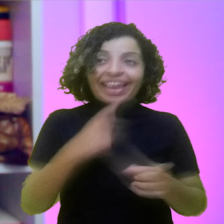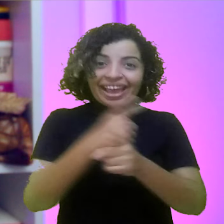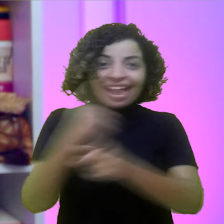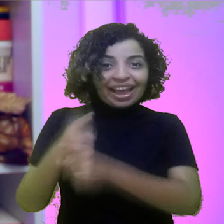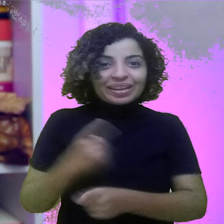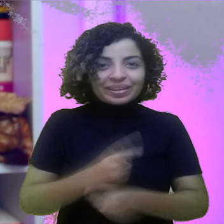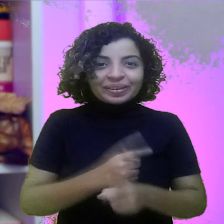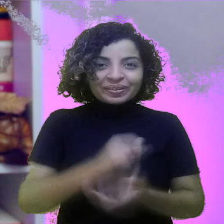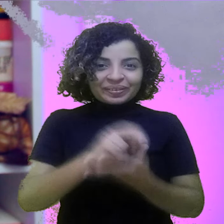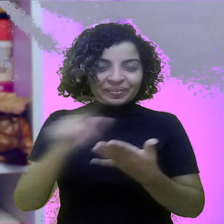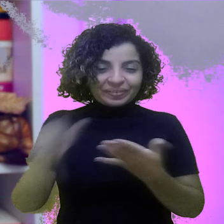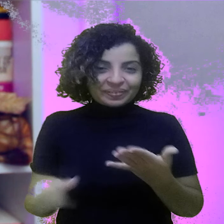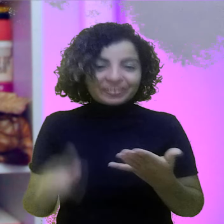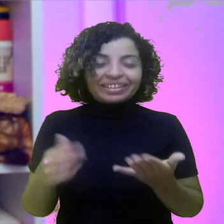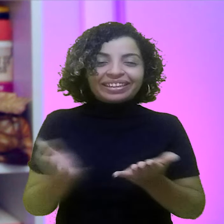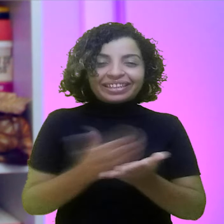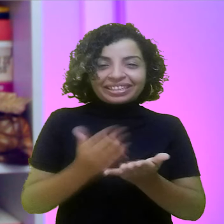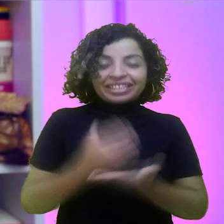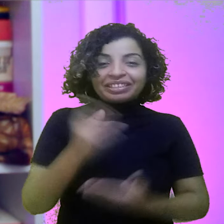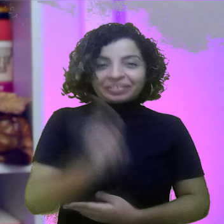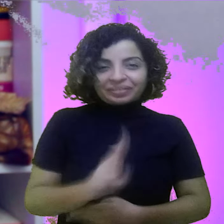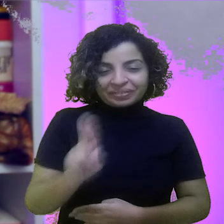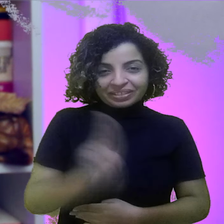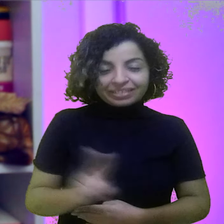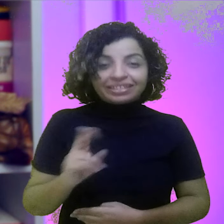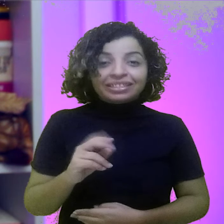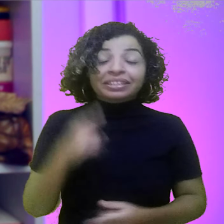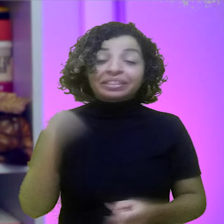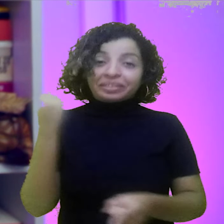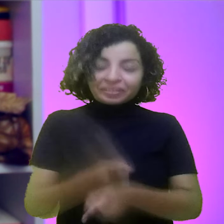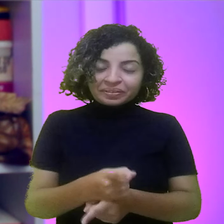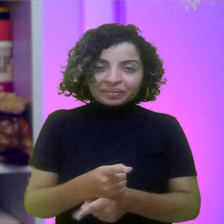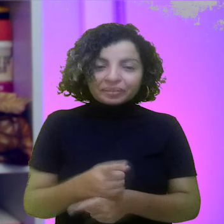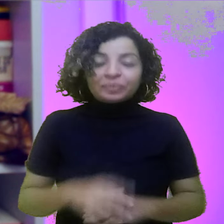preciosidades de sebos e livreiros, de livros usados, que